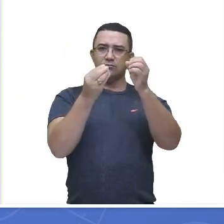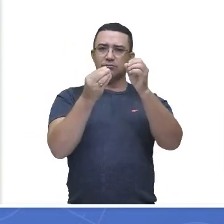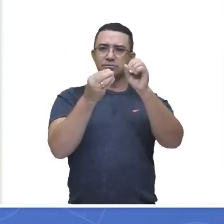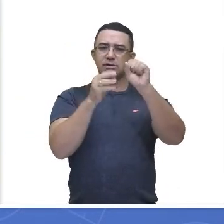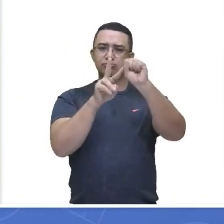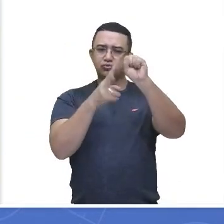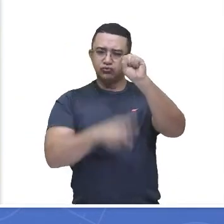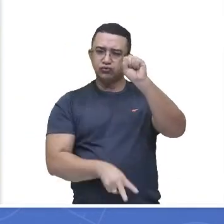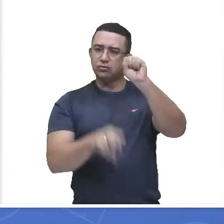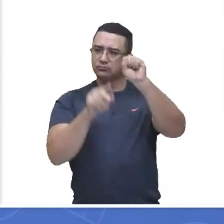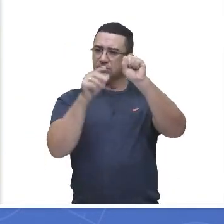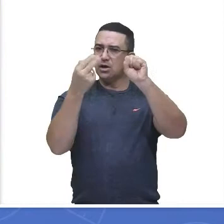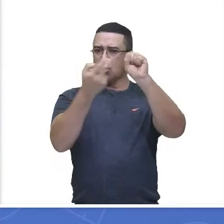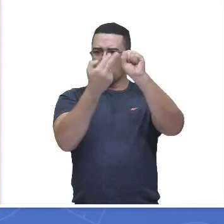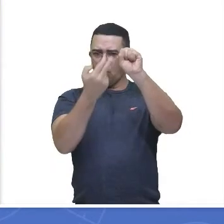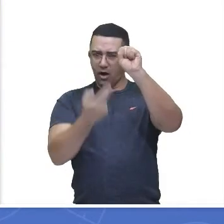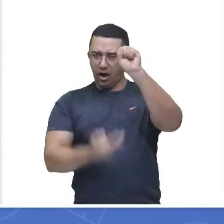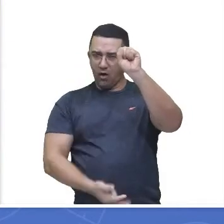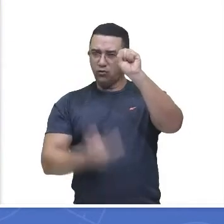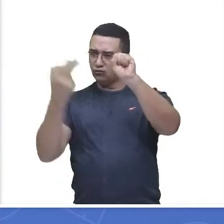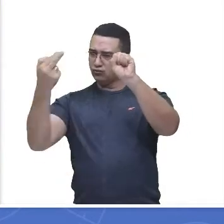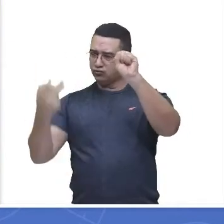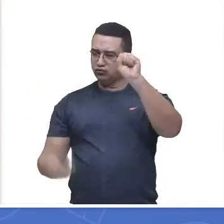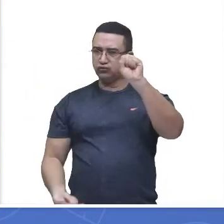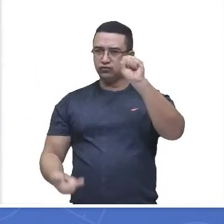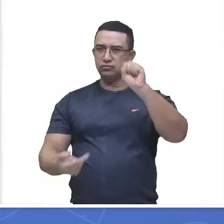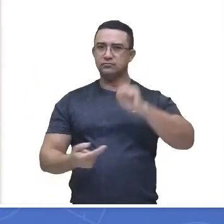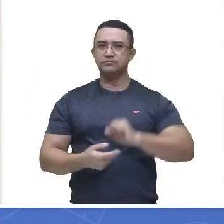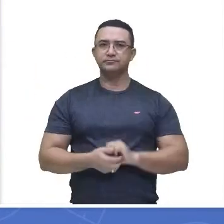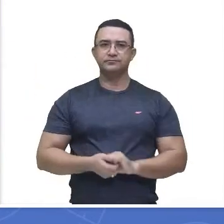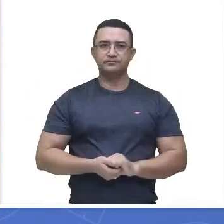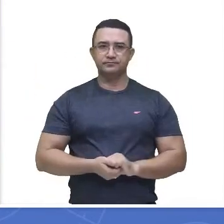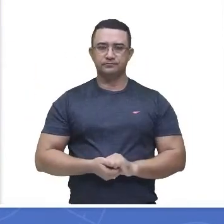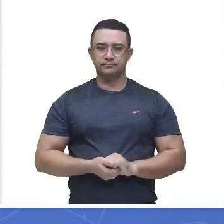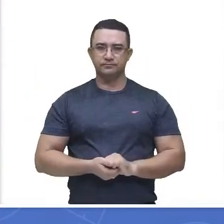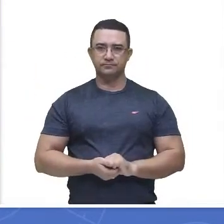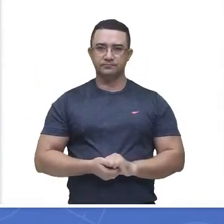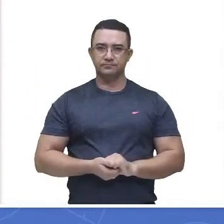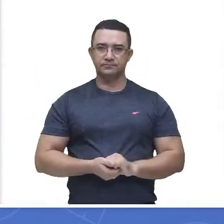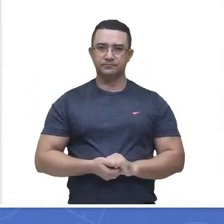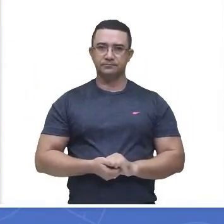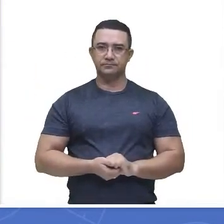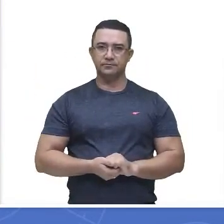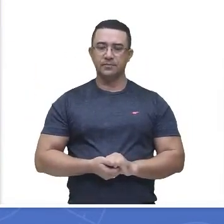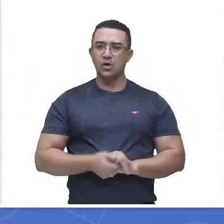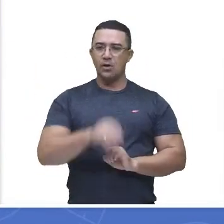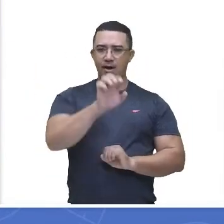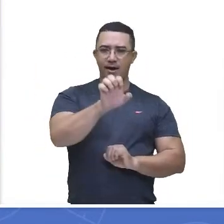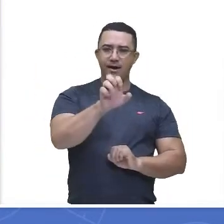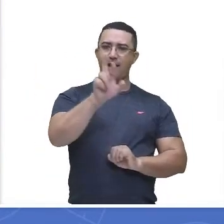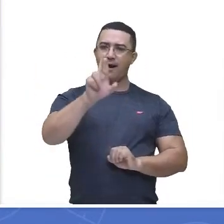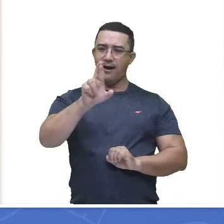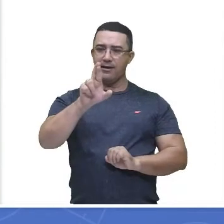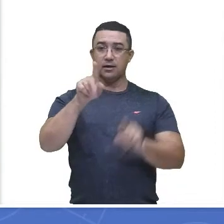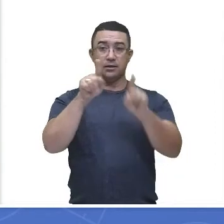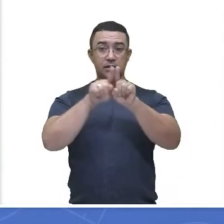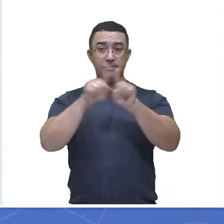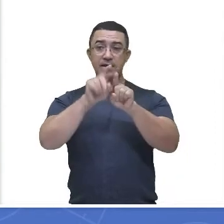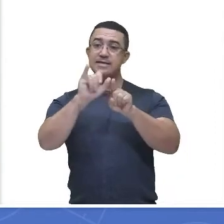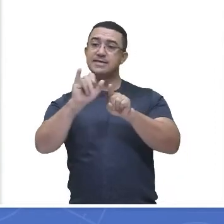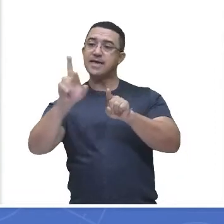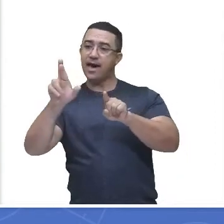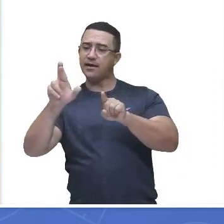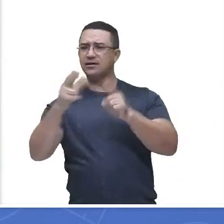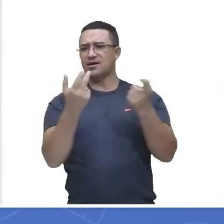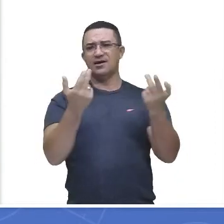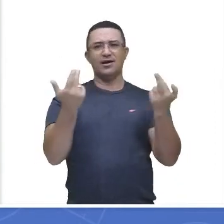em verbos terminados em ER. Então, fica mais fácil, né? Já sabe que em ER e IR as desinências são as mesmas, só